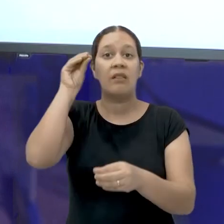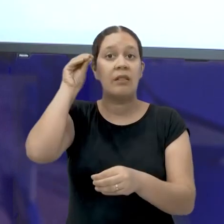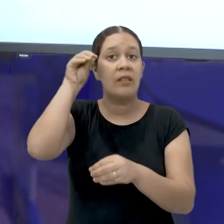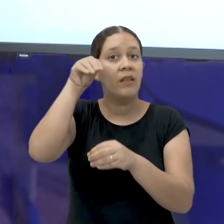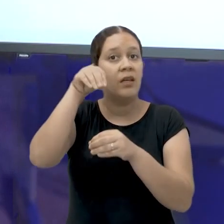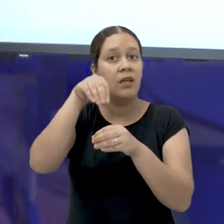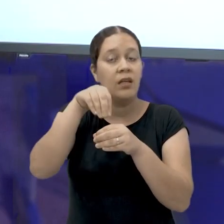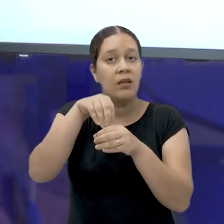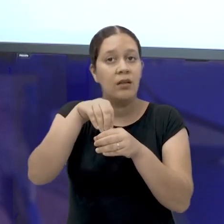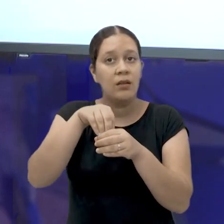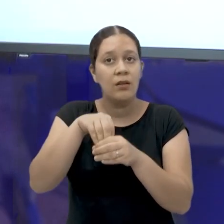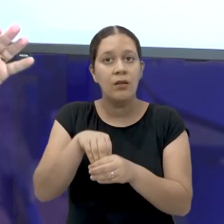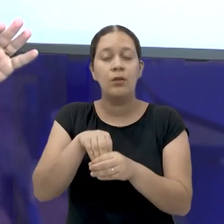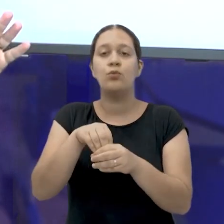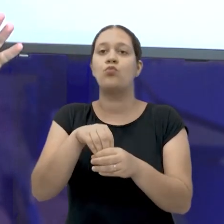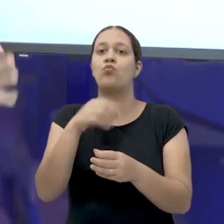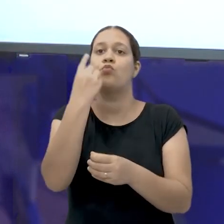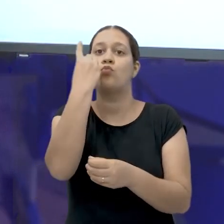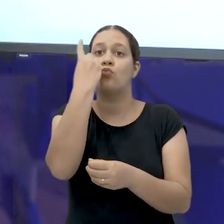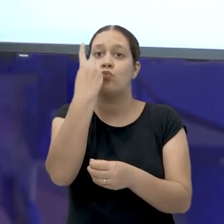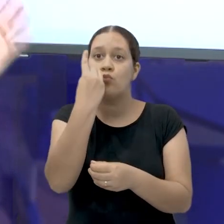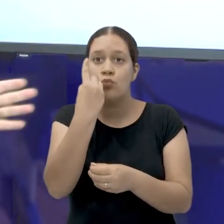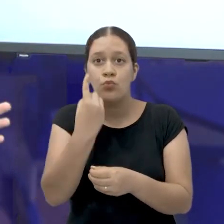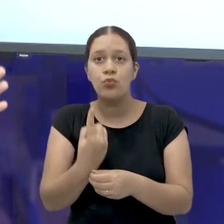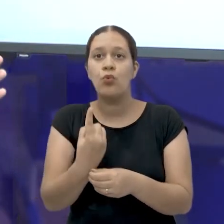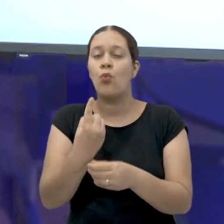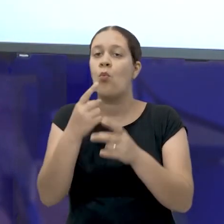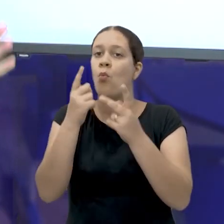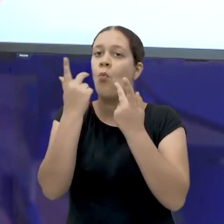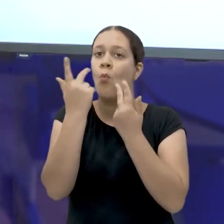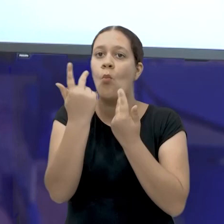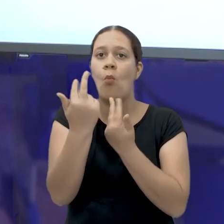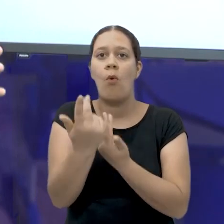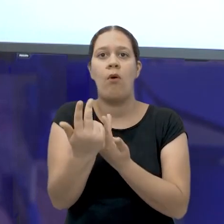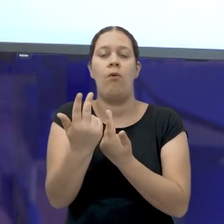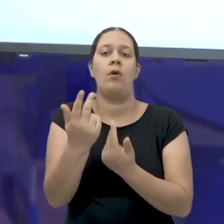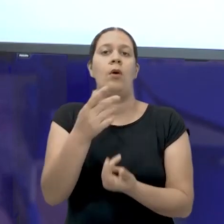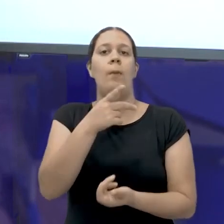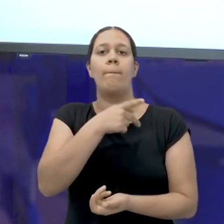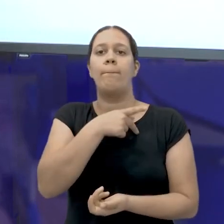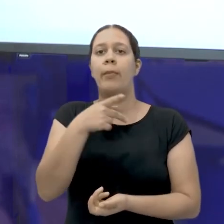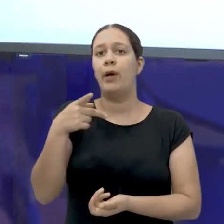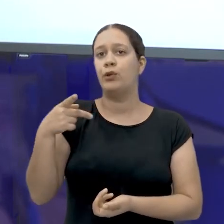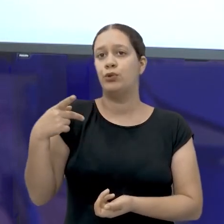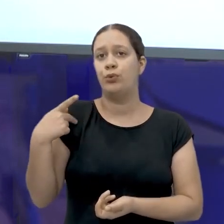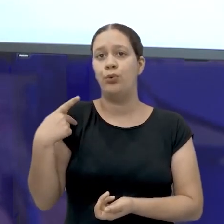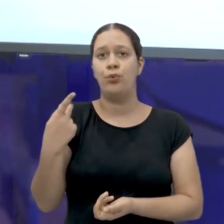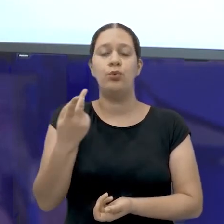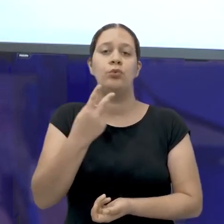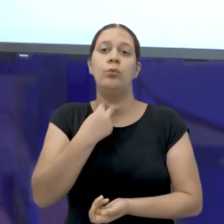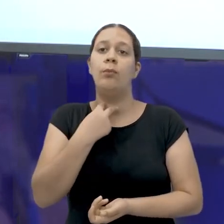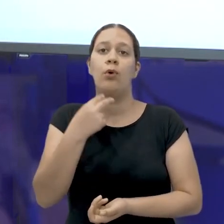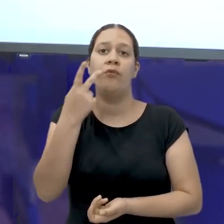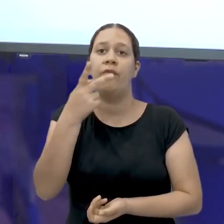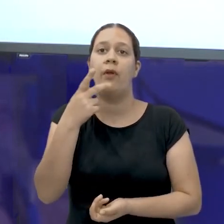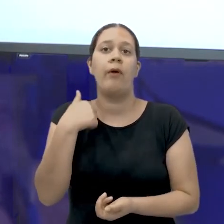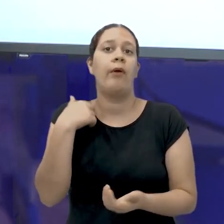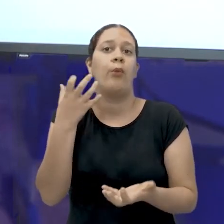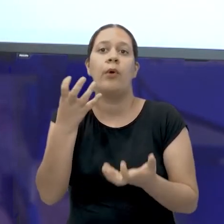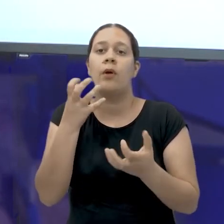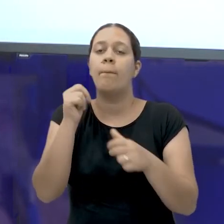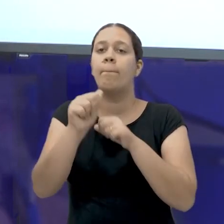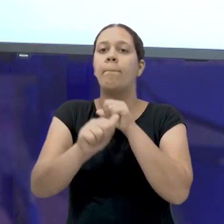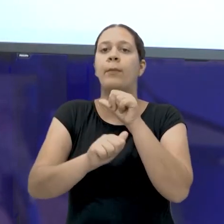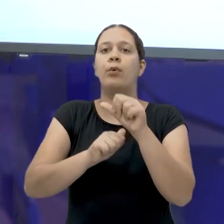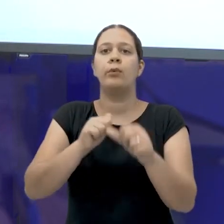é apenas um só. E ninguém pode mudar. Um pastor não pode dizer, eu quero mudar isso aqui, não pode.